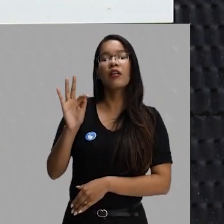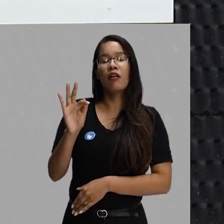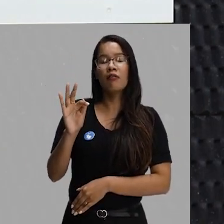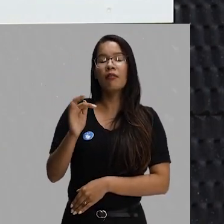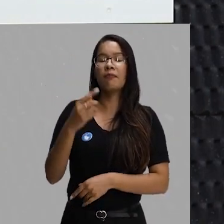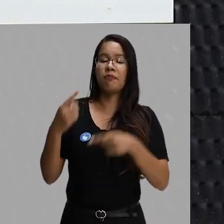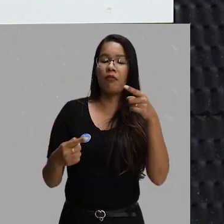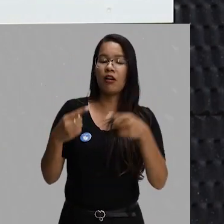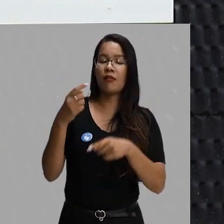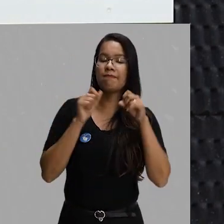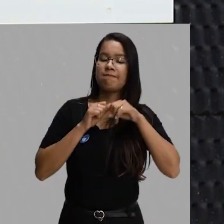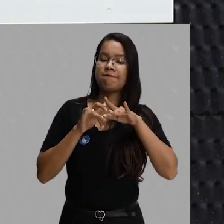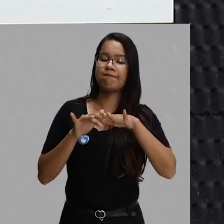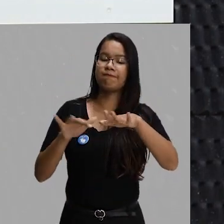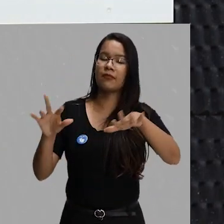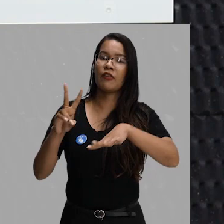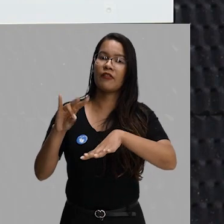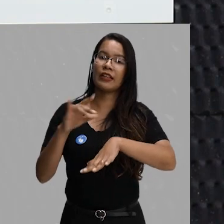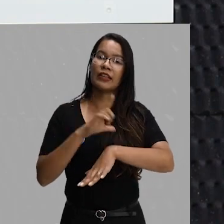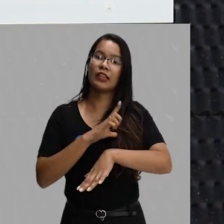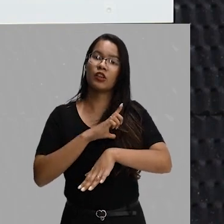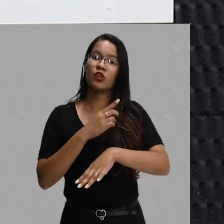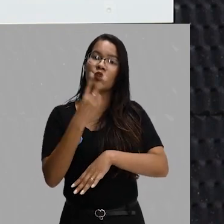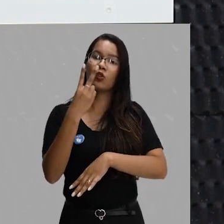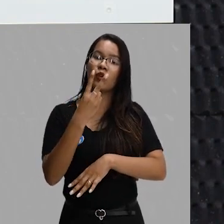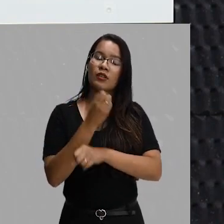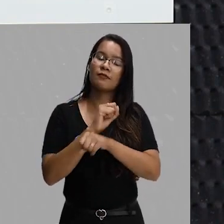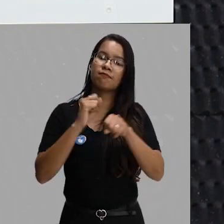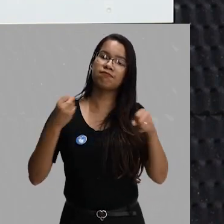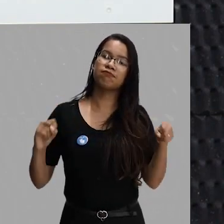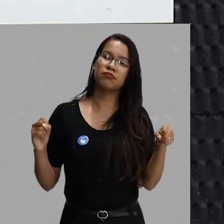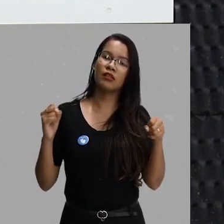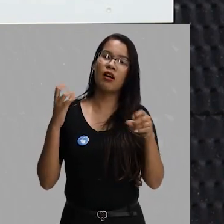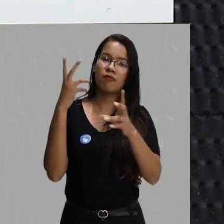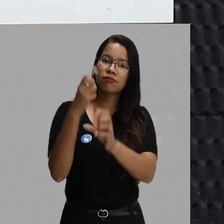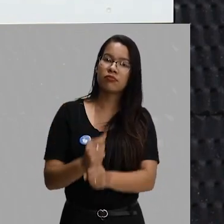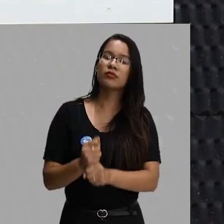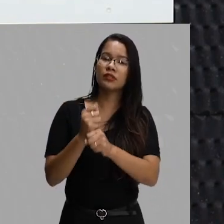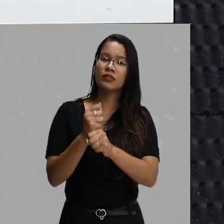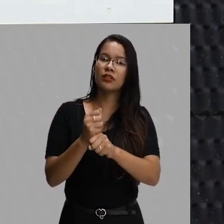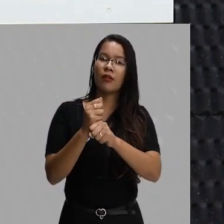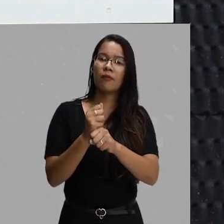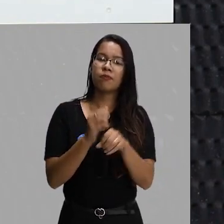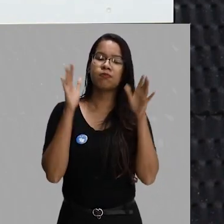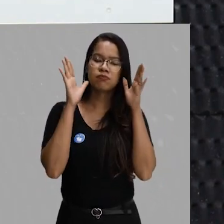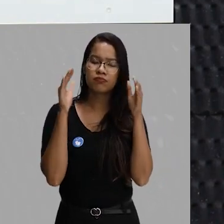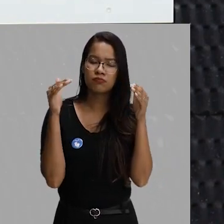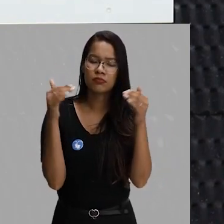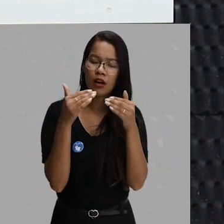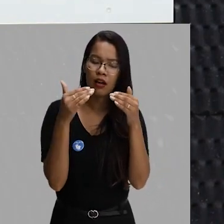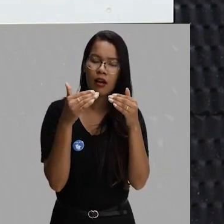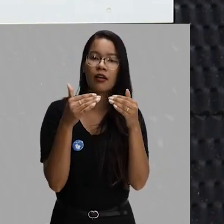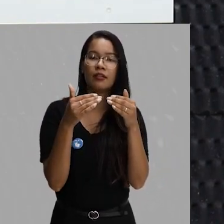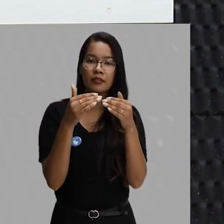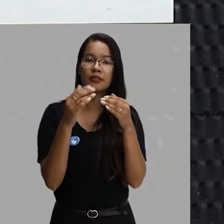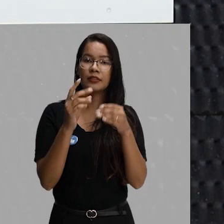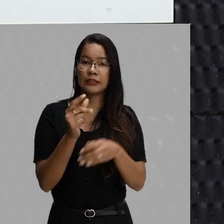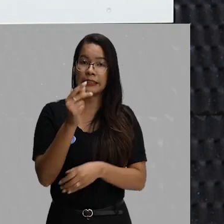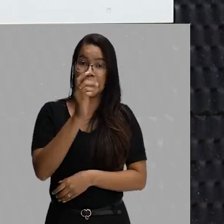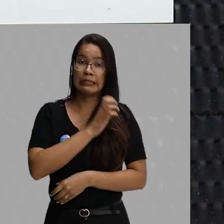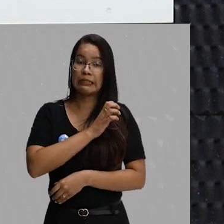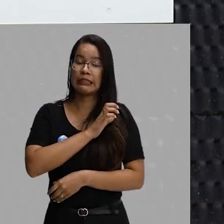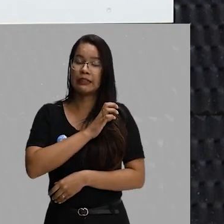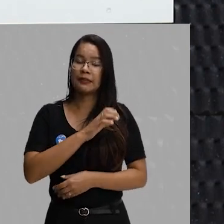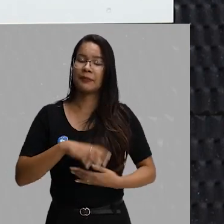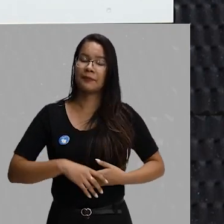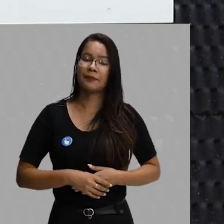que vai trazer dois grandes resultados para Roma: a concentração de riqueza, principalmente de propriedades